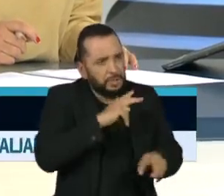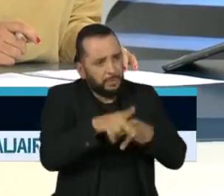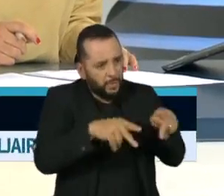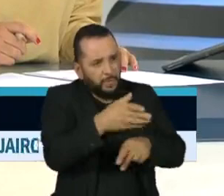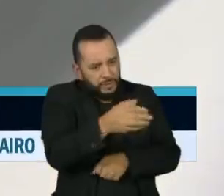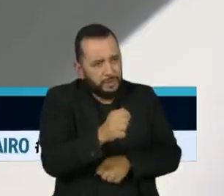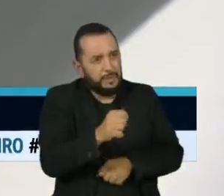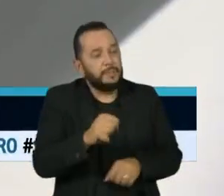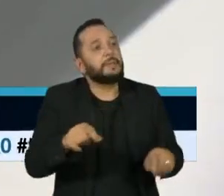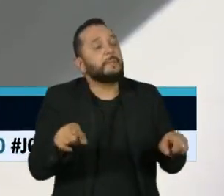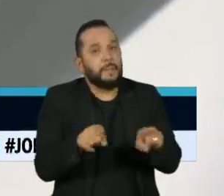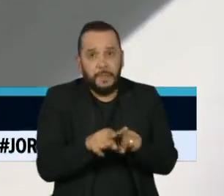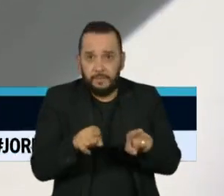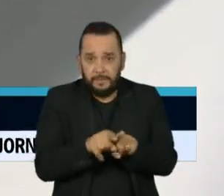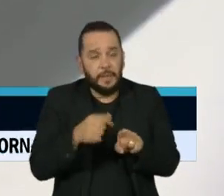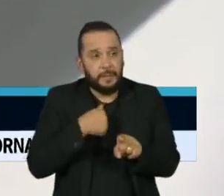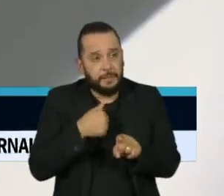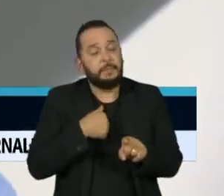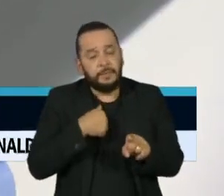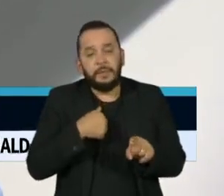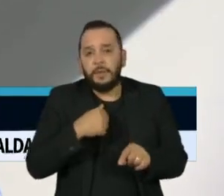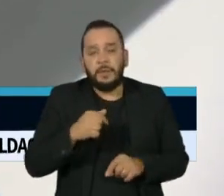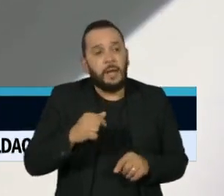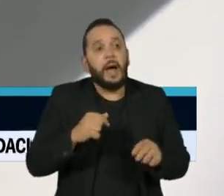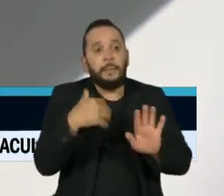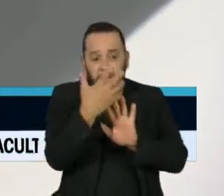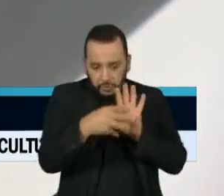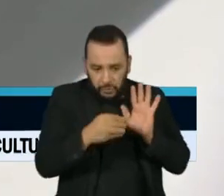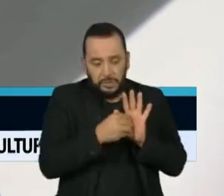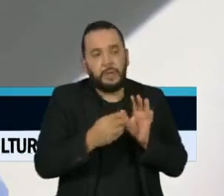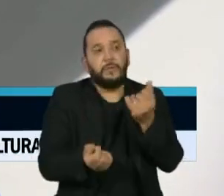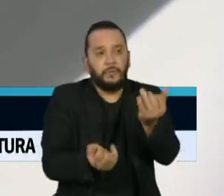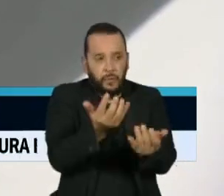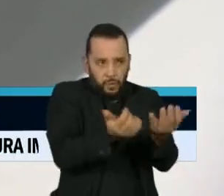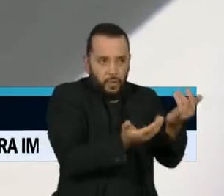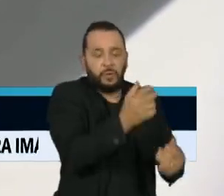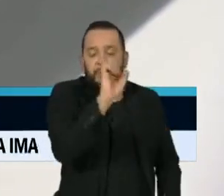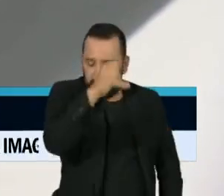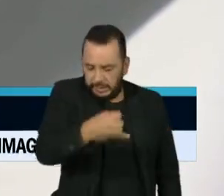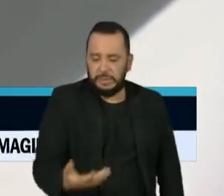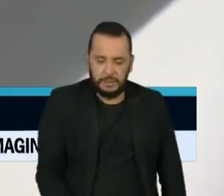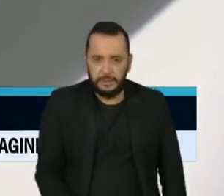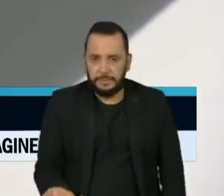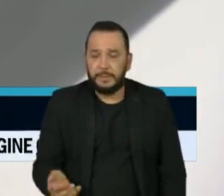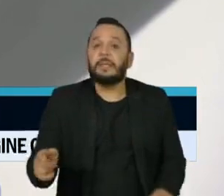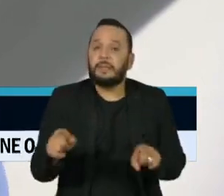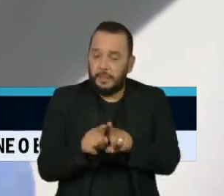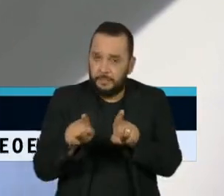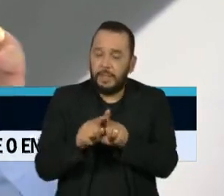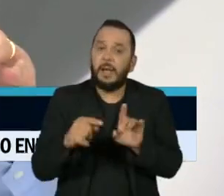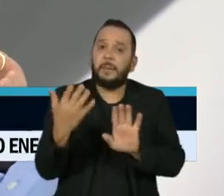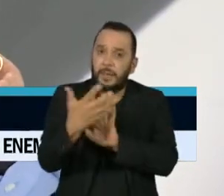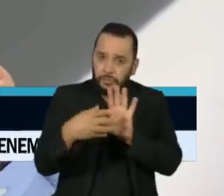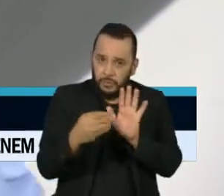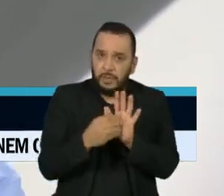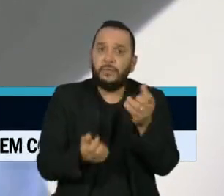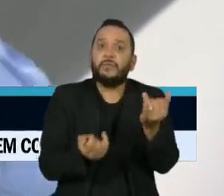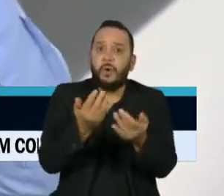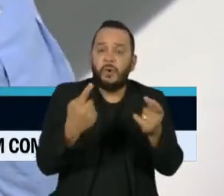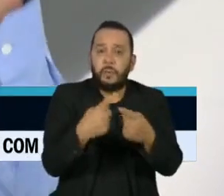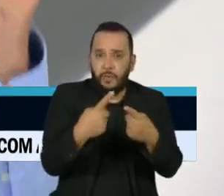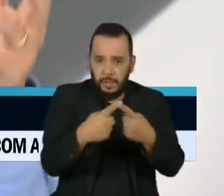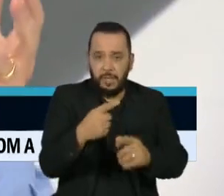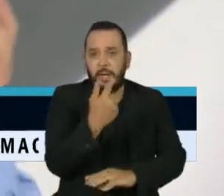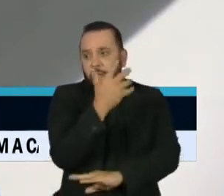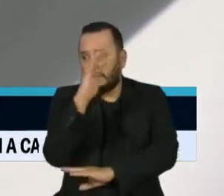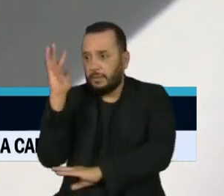para quem está assistindo e vai fazer essa prova do Enem. E a terceira é, sim, a Amazônia pega fogo quando ela é desmatada, quando